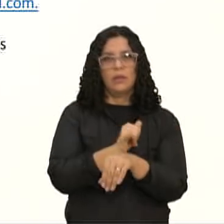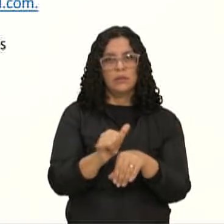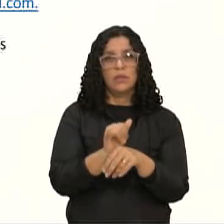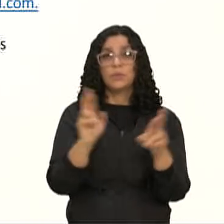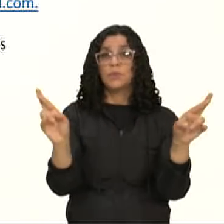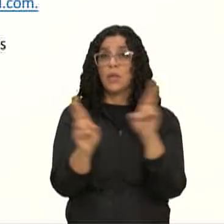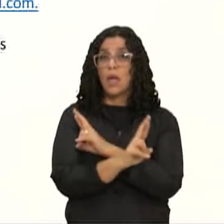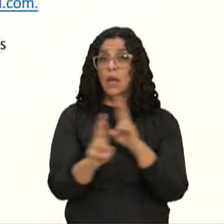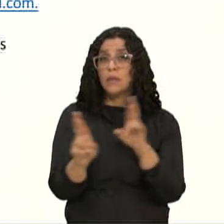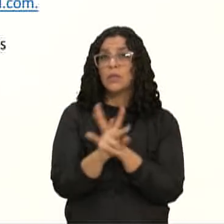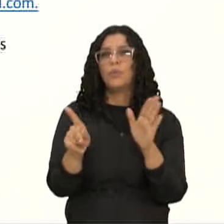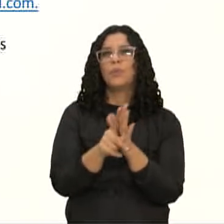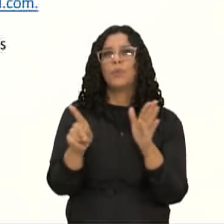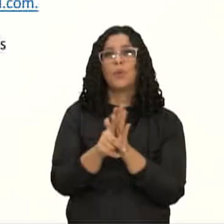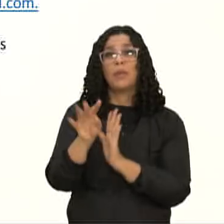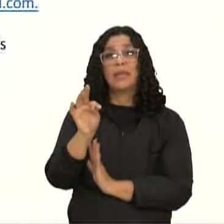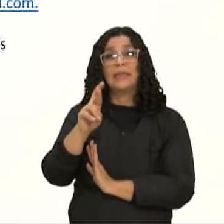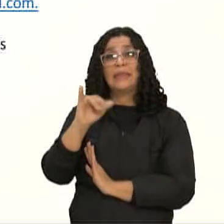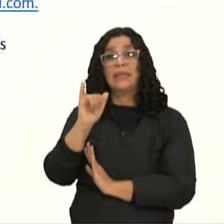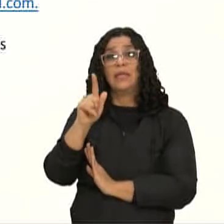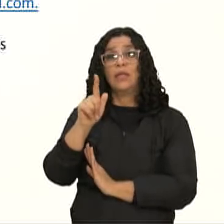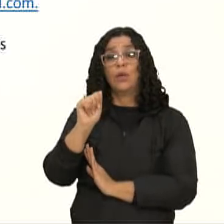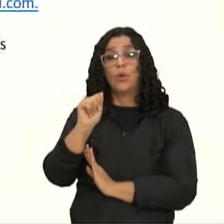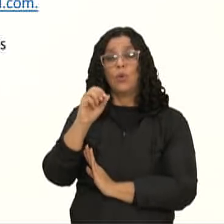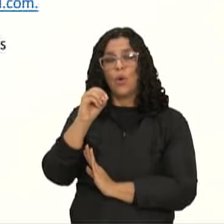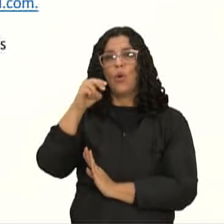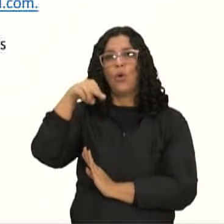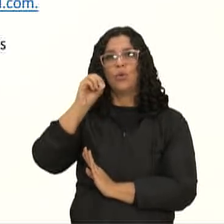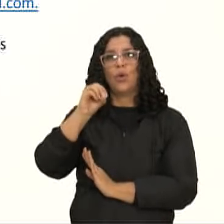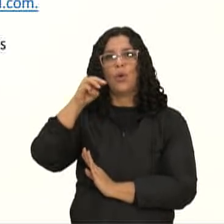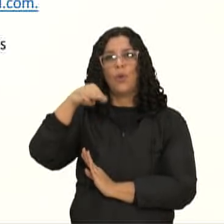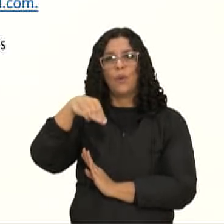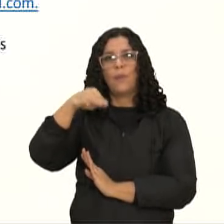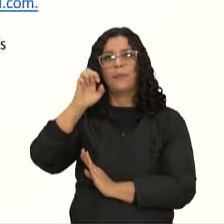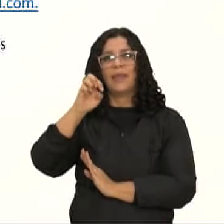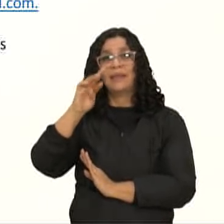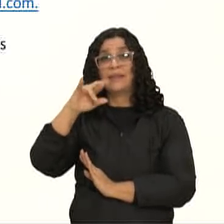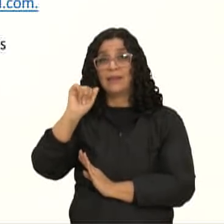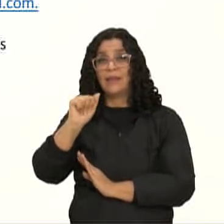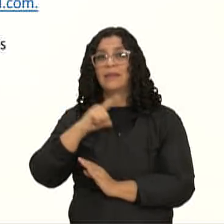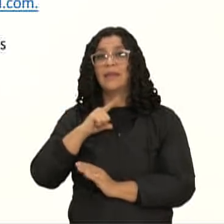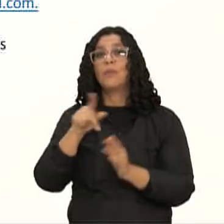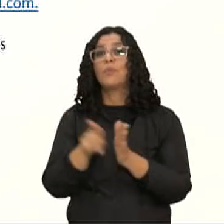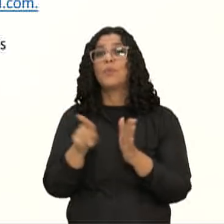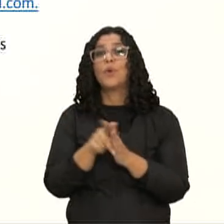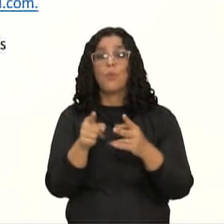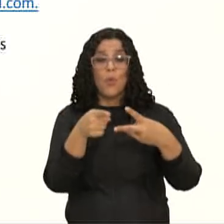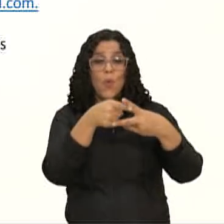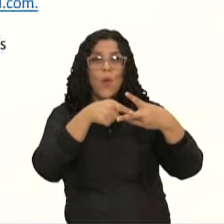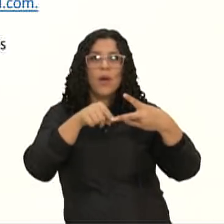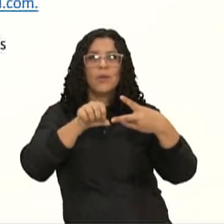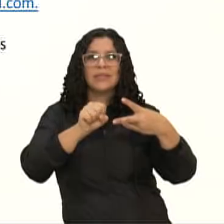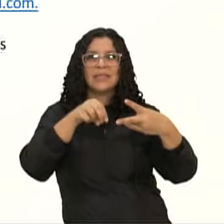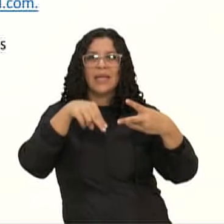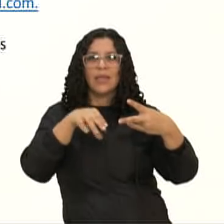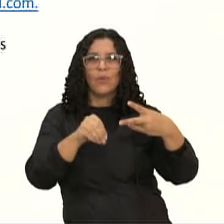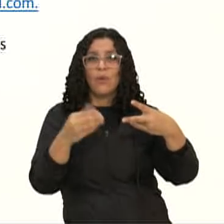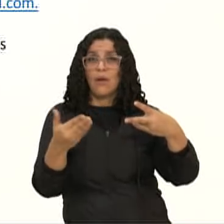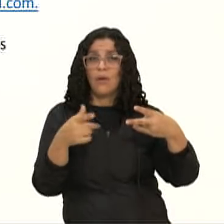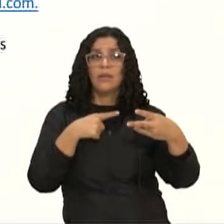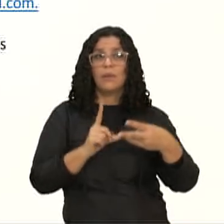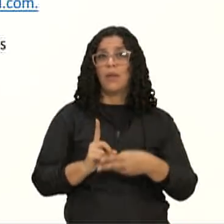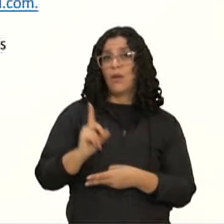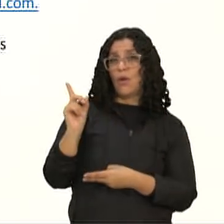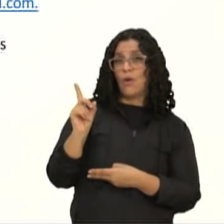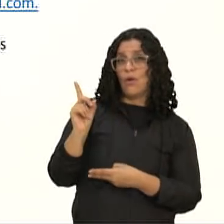das relações trigonométricas para nos dar um suporte e aí temos então a relação do ângulo seno. Aqui trabalhamos então com a lei